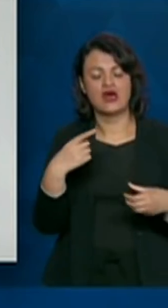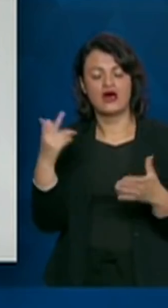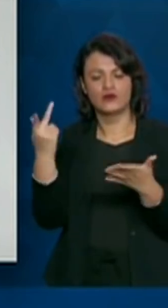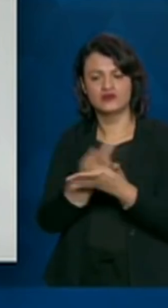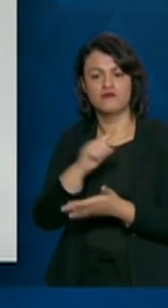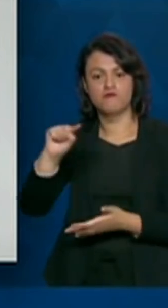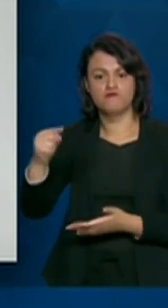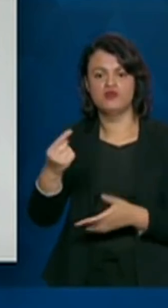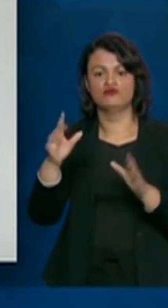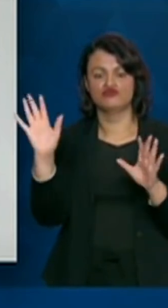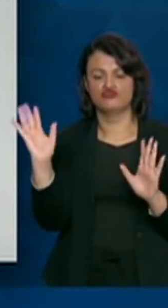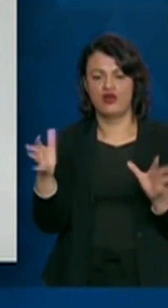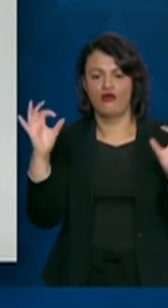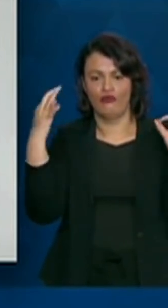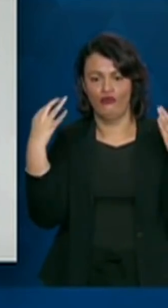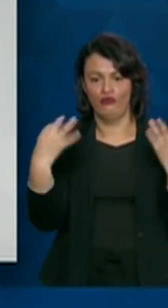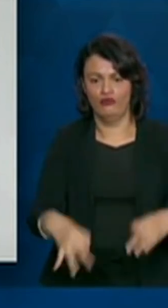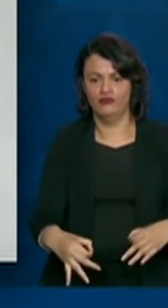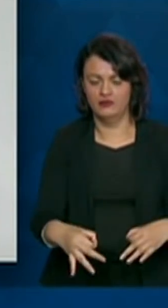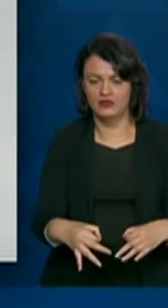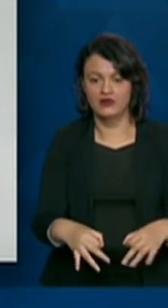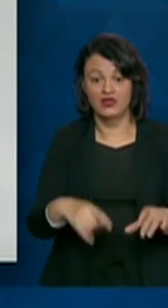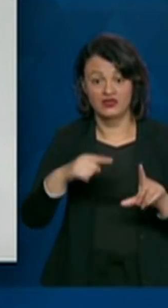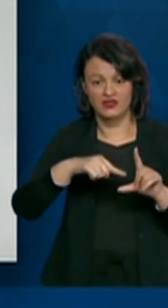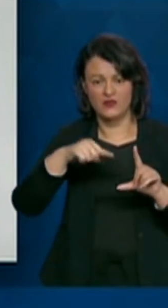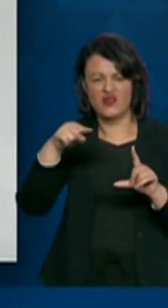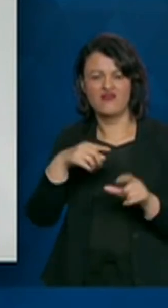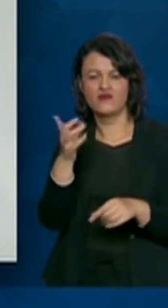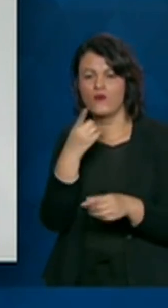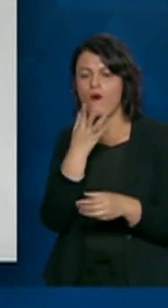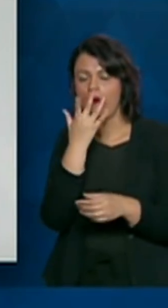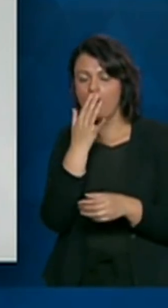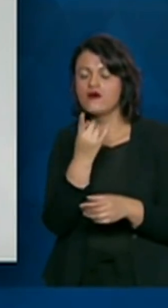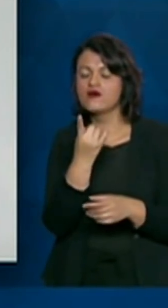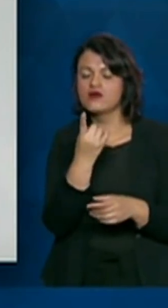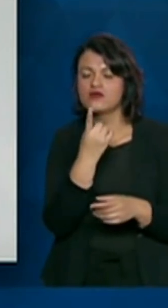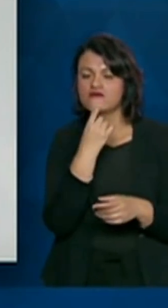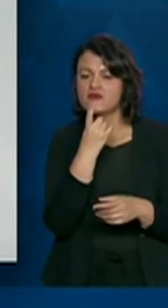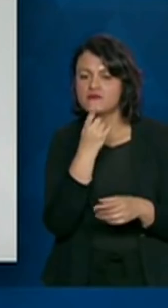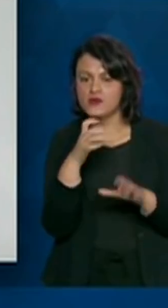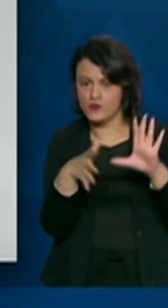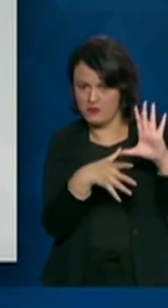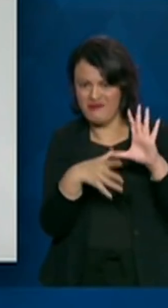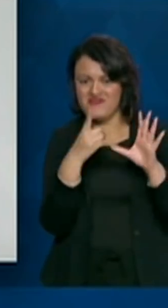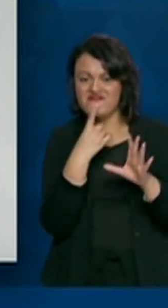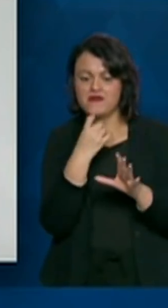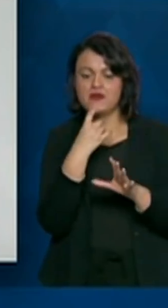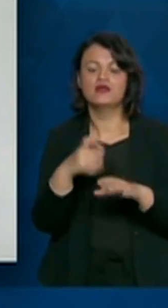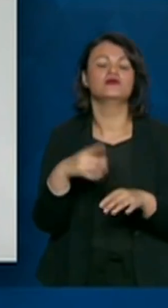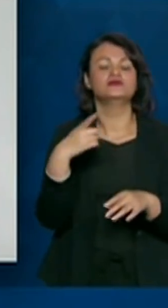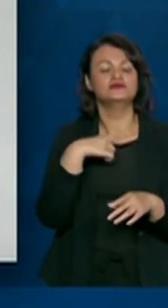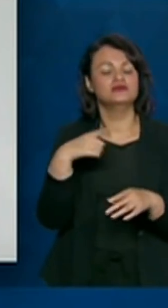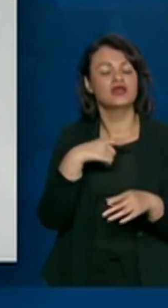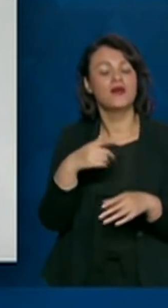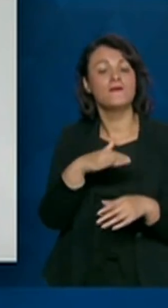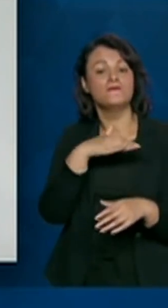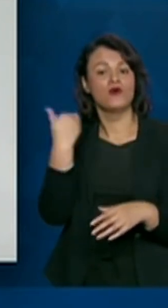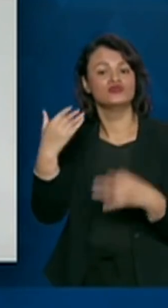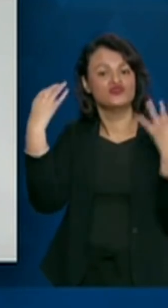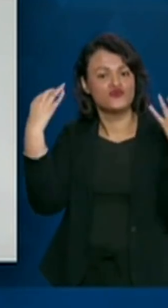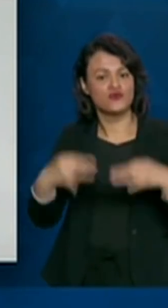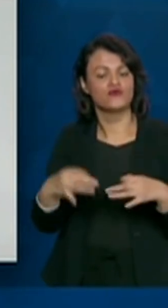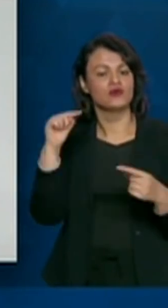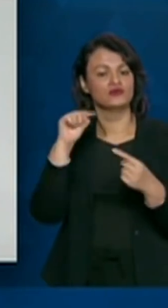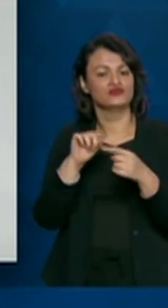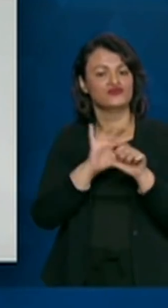já confirmados, e no gráfico mais em vermelho, no mapa em vermelho, nós temos os óbitos